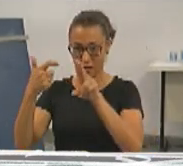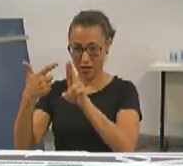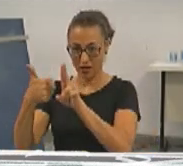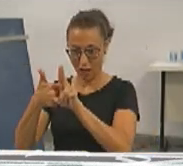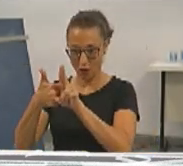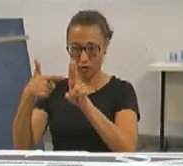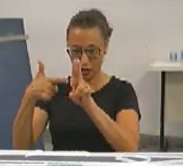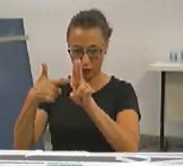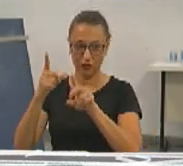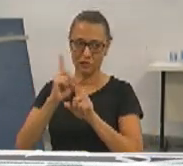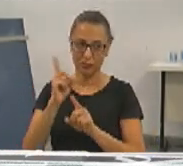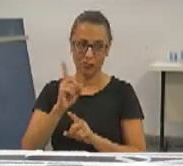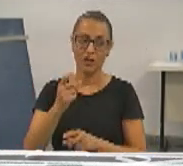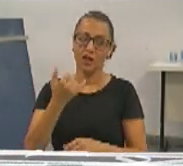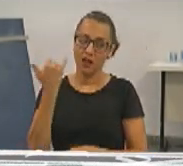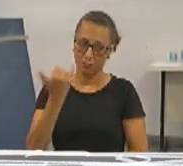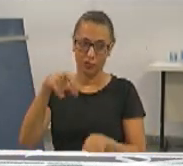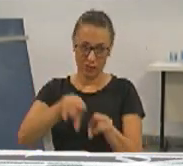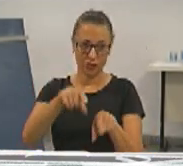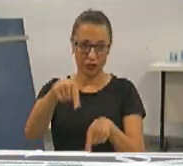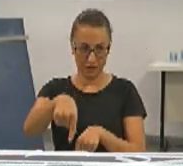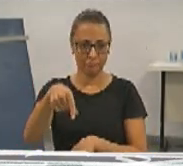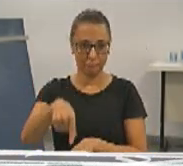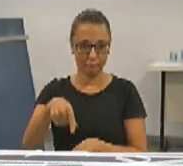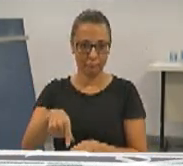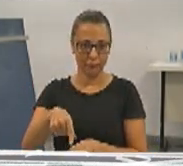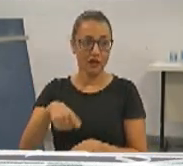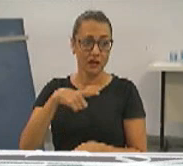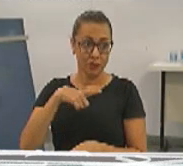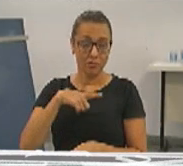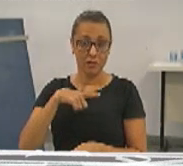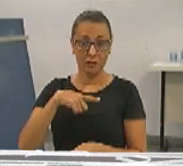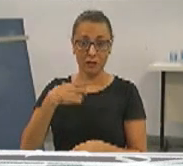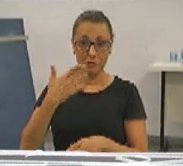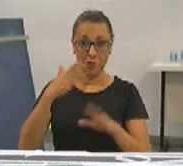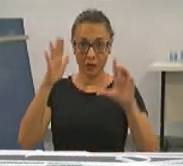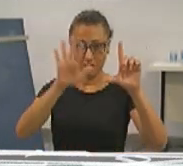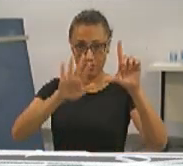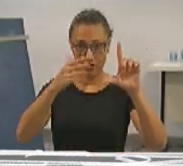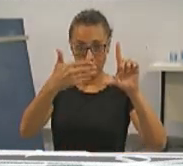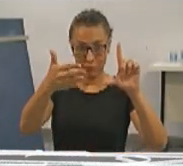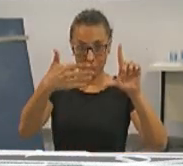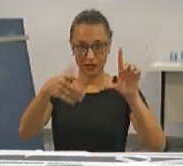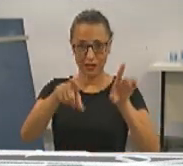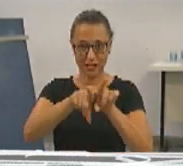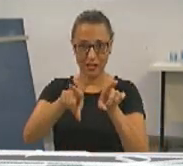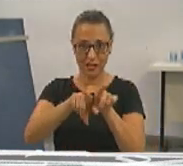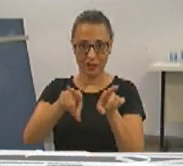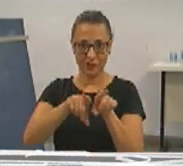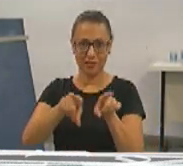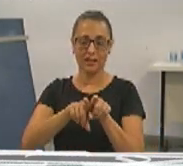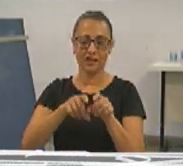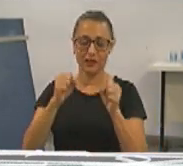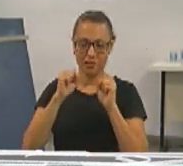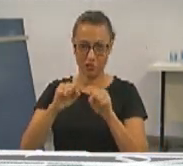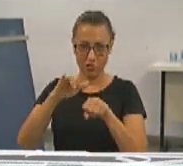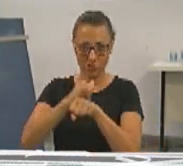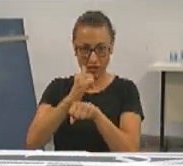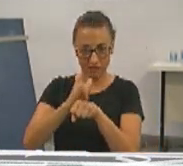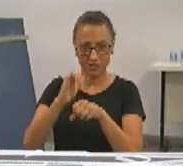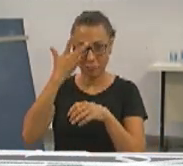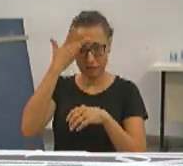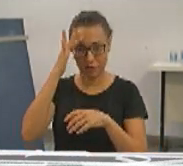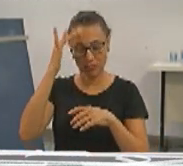1. É importante essa participação. E temos também a transmissão online e depois gravada, o que enriquece muito